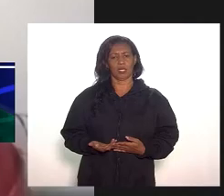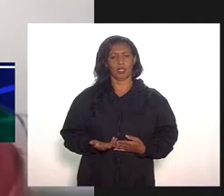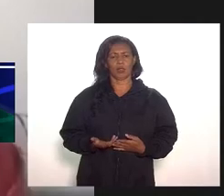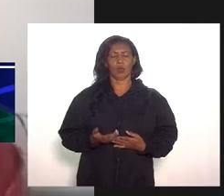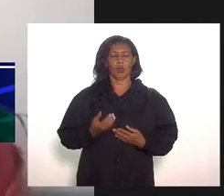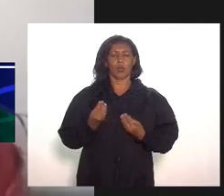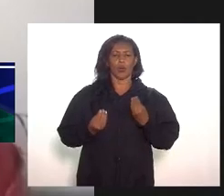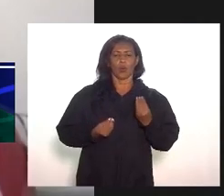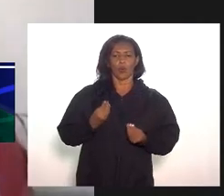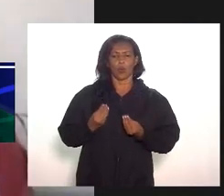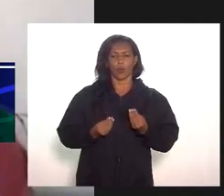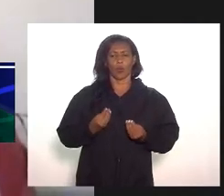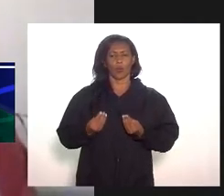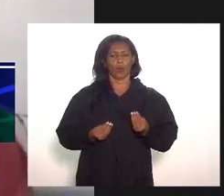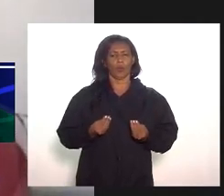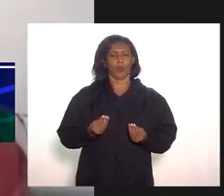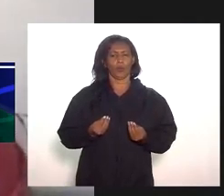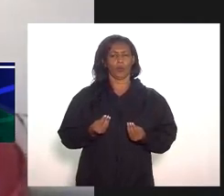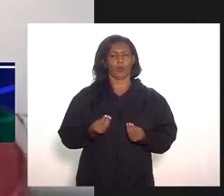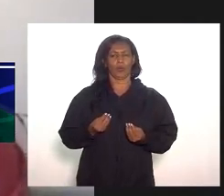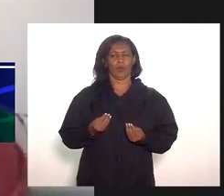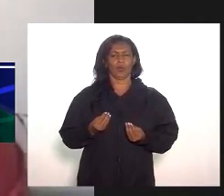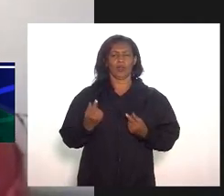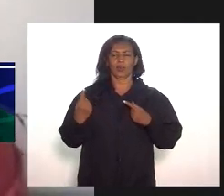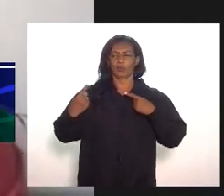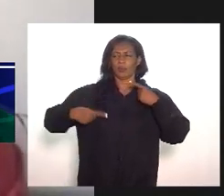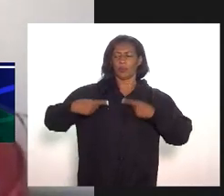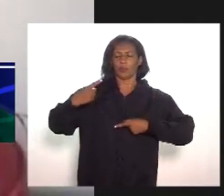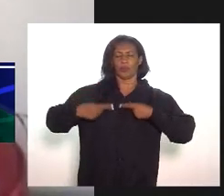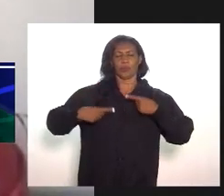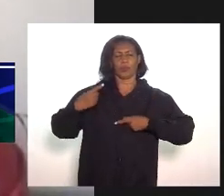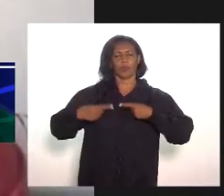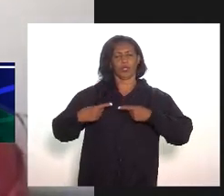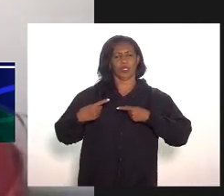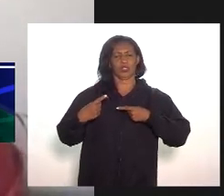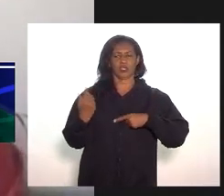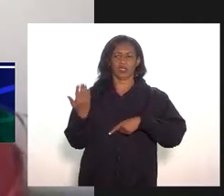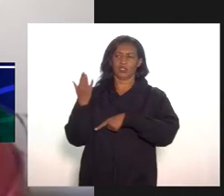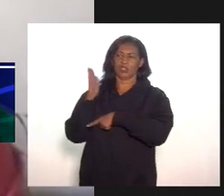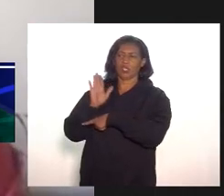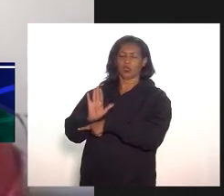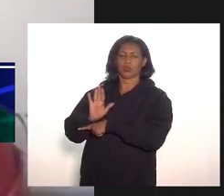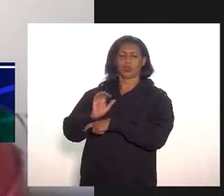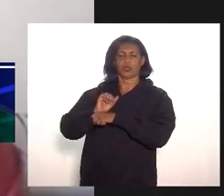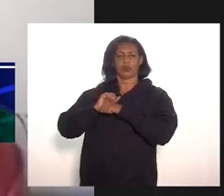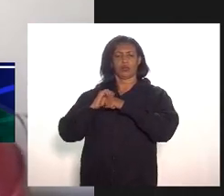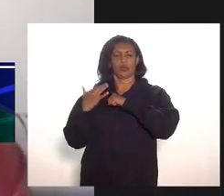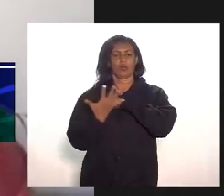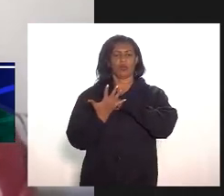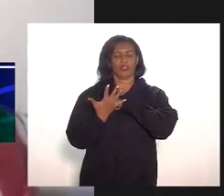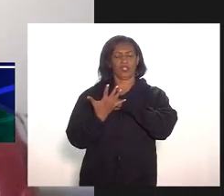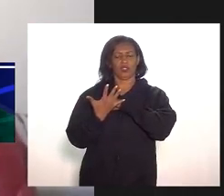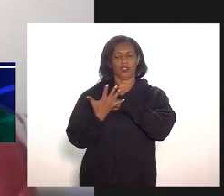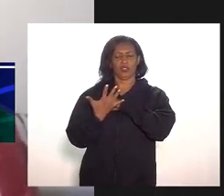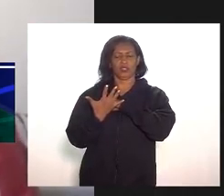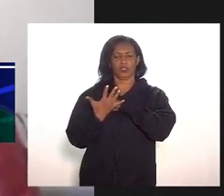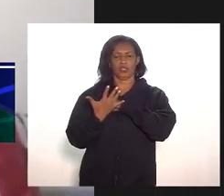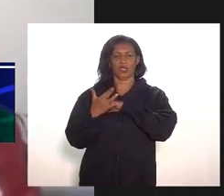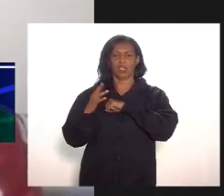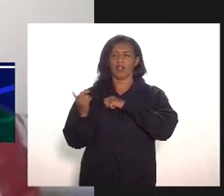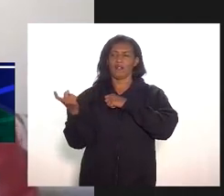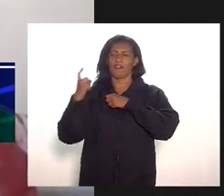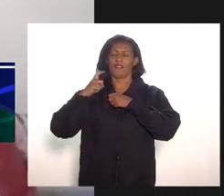restrições, sabotando a política de combate à Covid-19, seja não